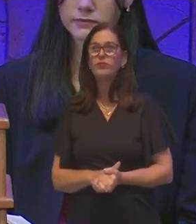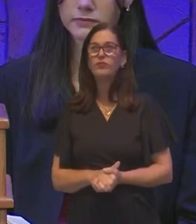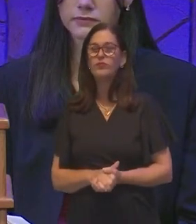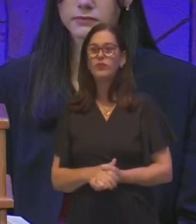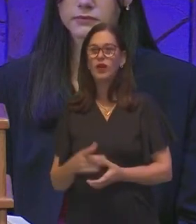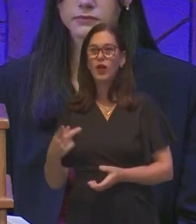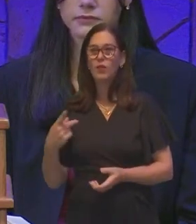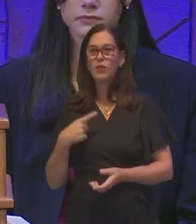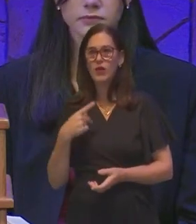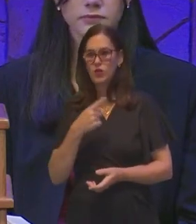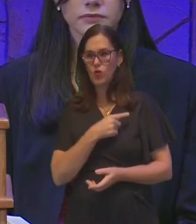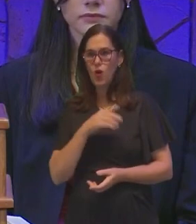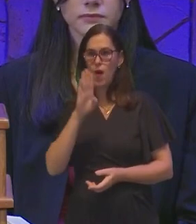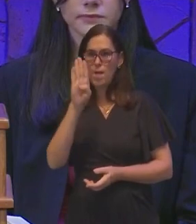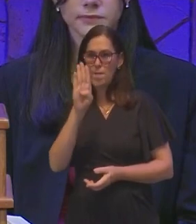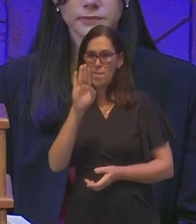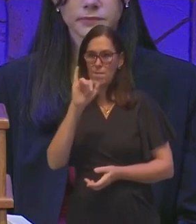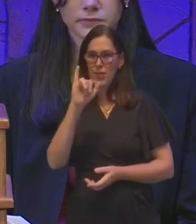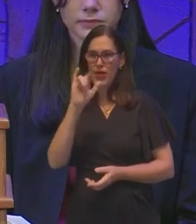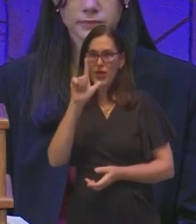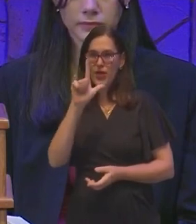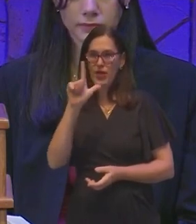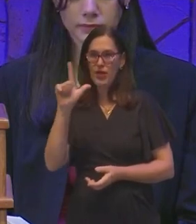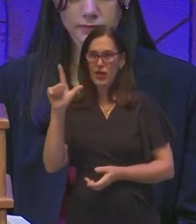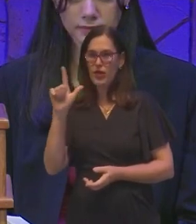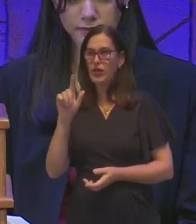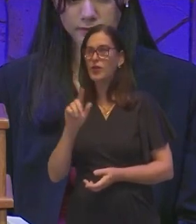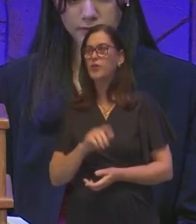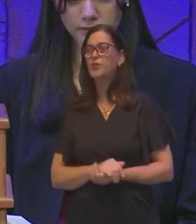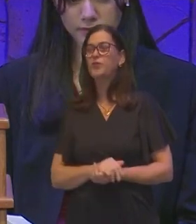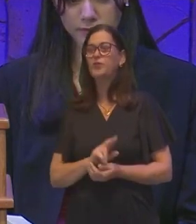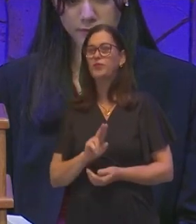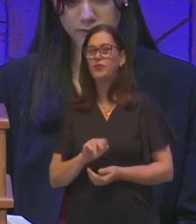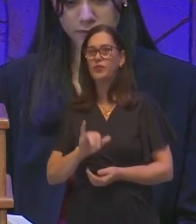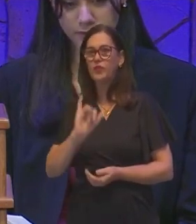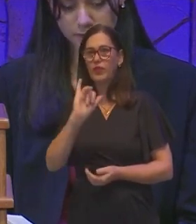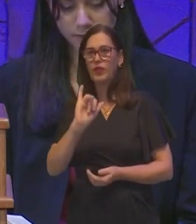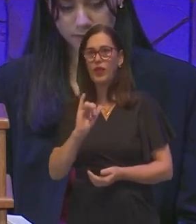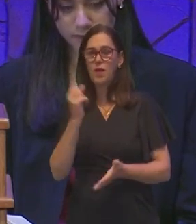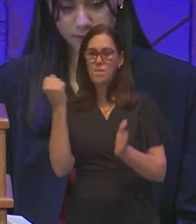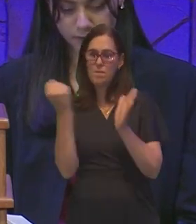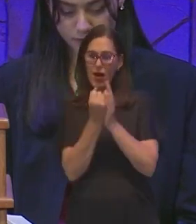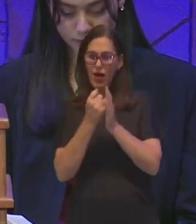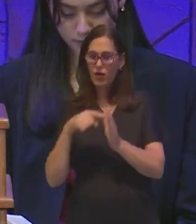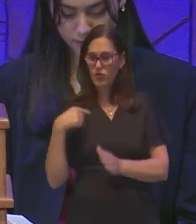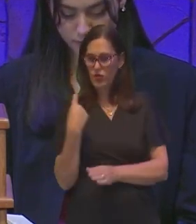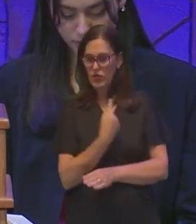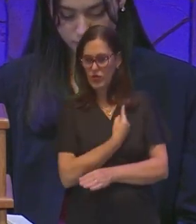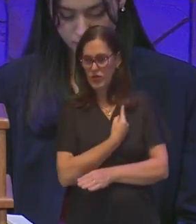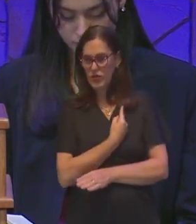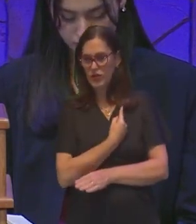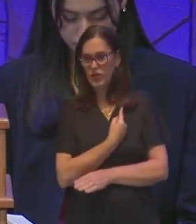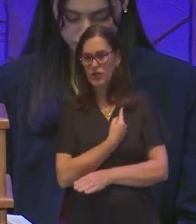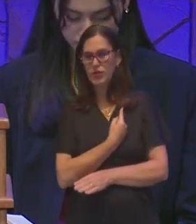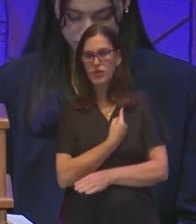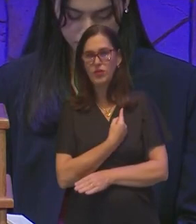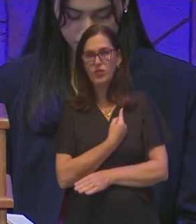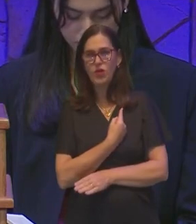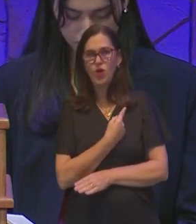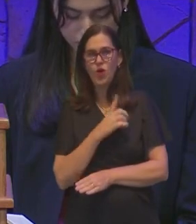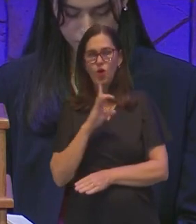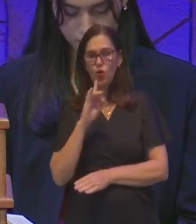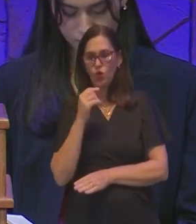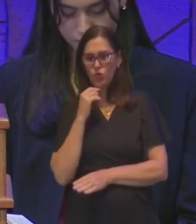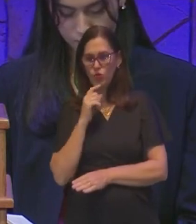Pastor Billy Graham, dentre as suas frases que marcam a nossa vida, certa vez, eu